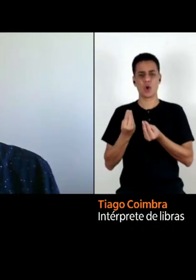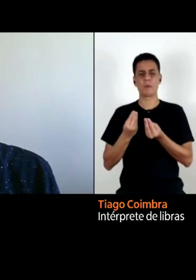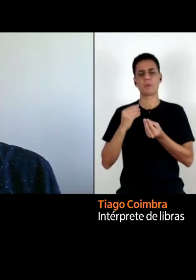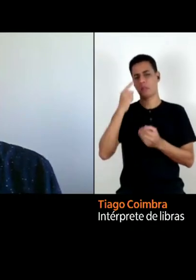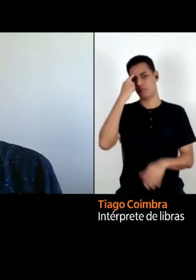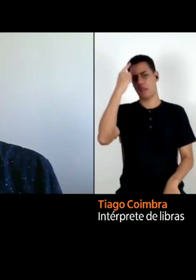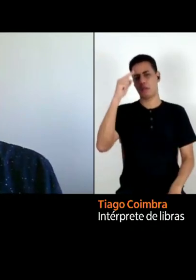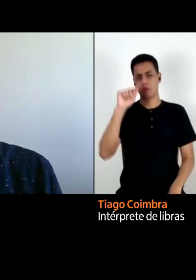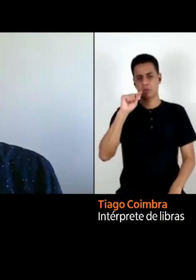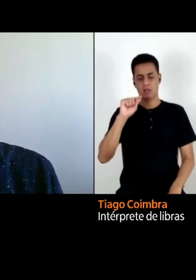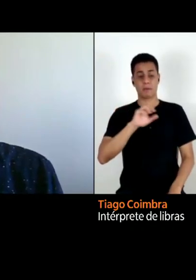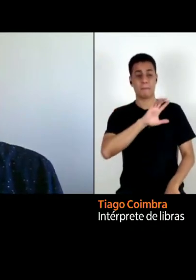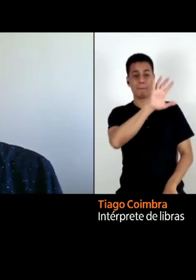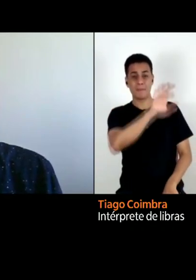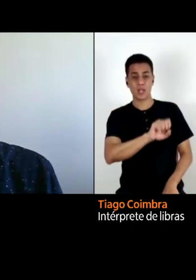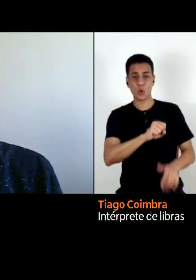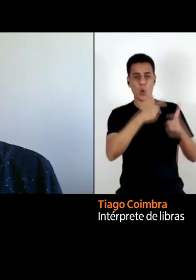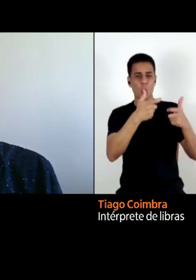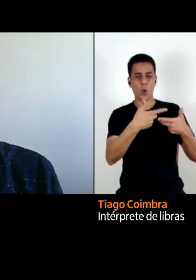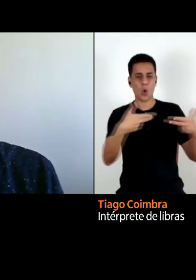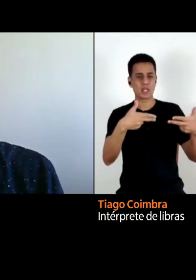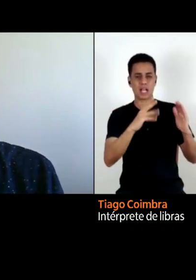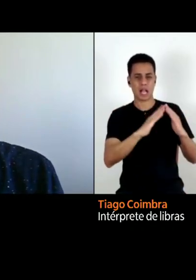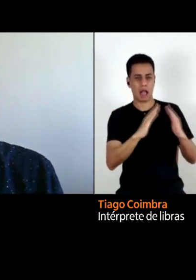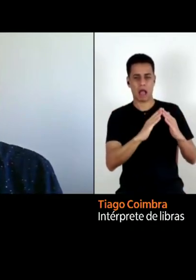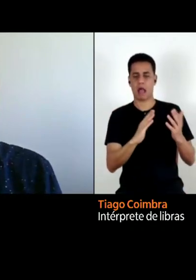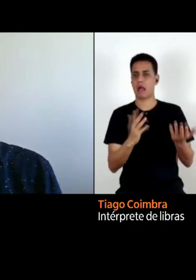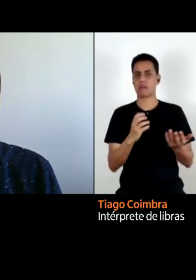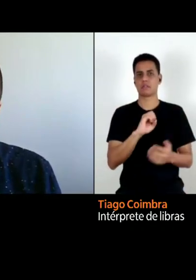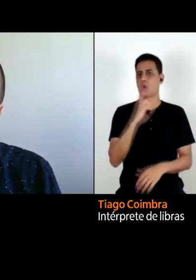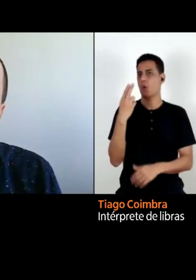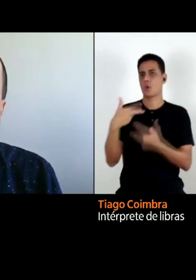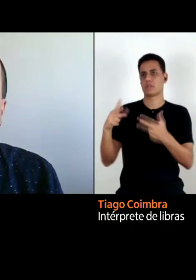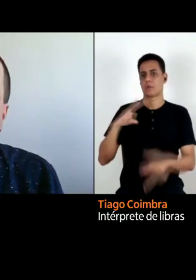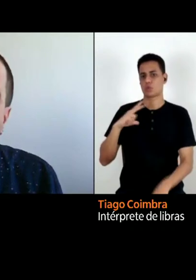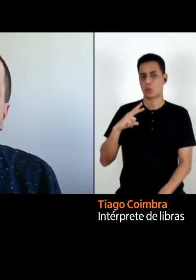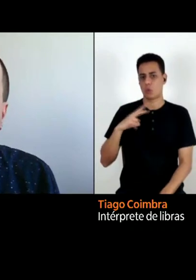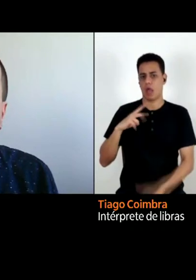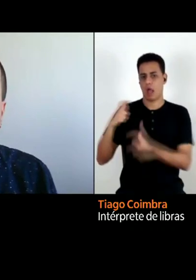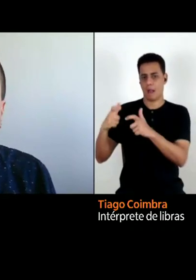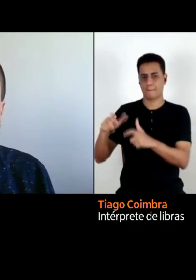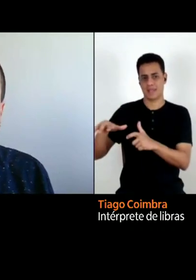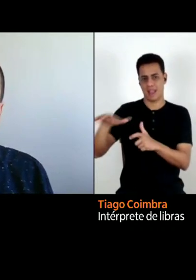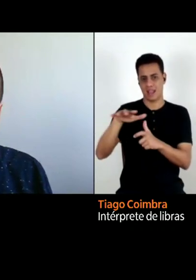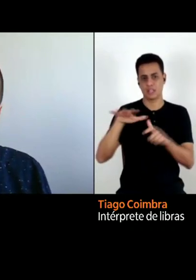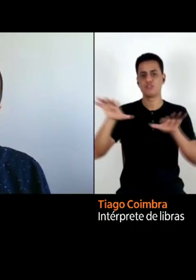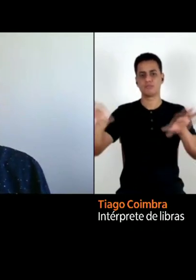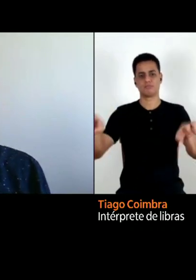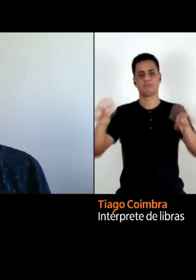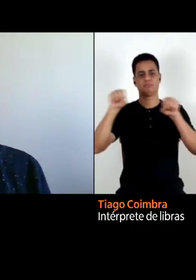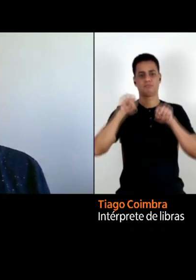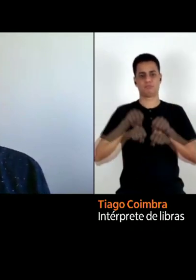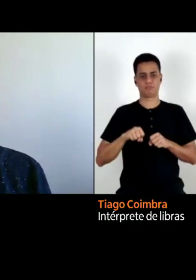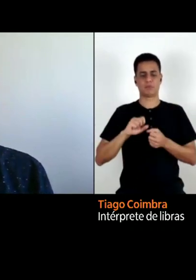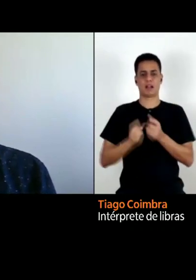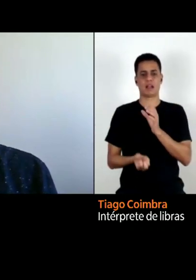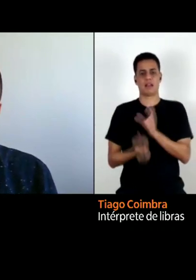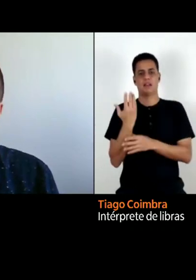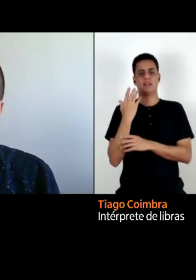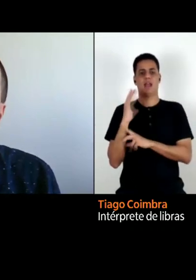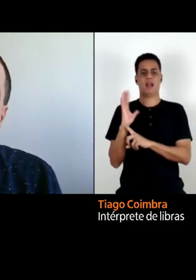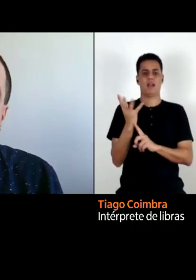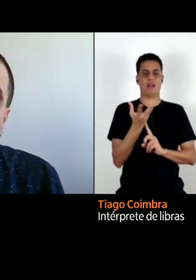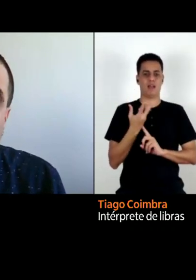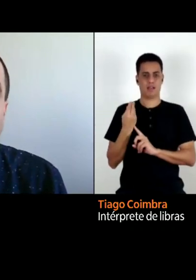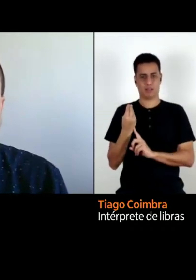ambiente doméstico, ou do ambiente privado, ou do ambiente mais prosaico, para o domínio da obra de arte.